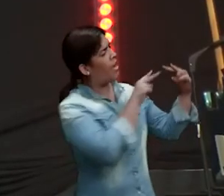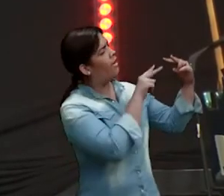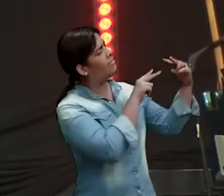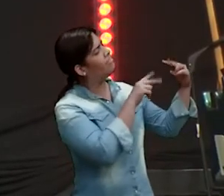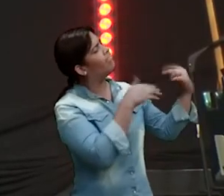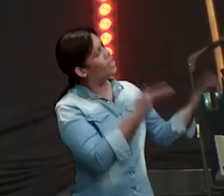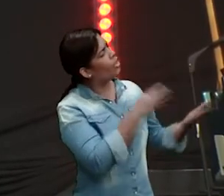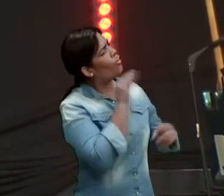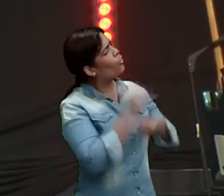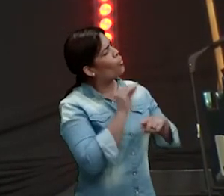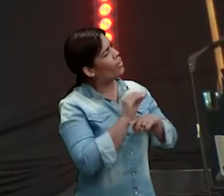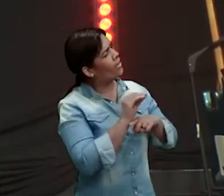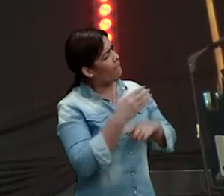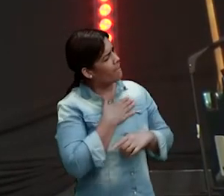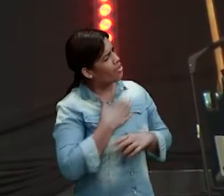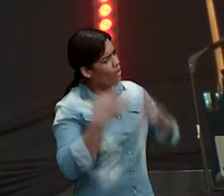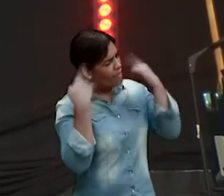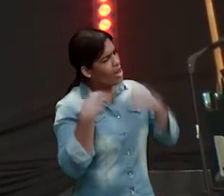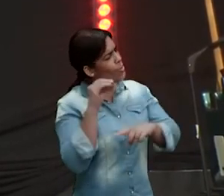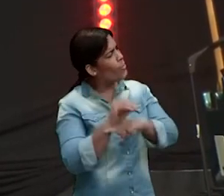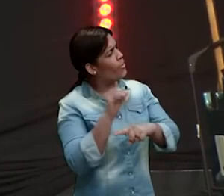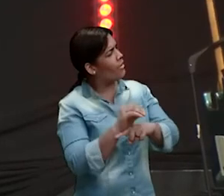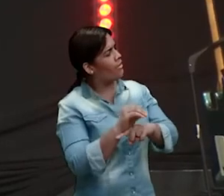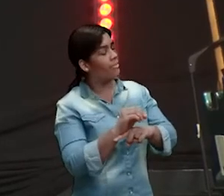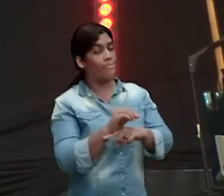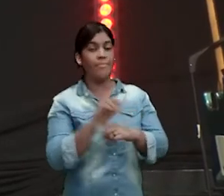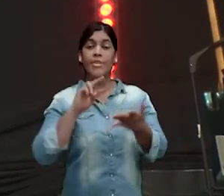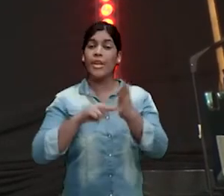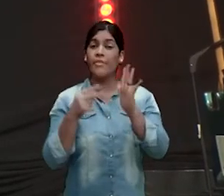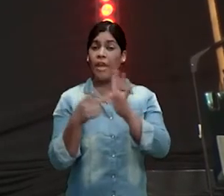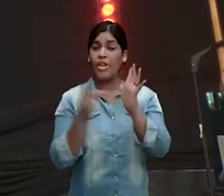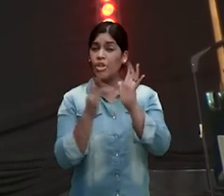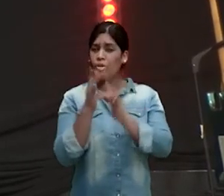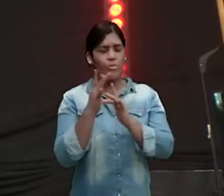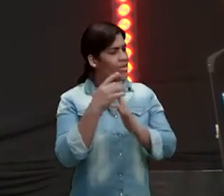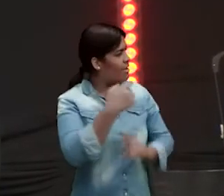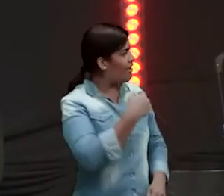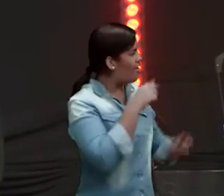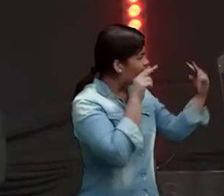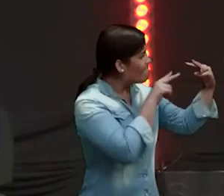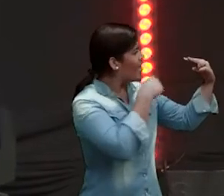apascenta as minhas ovelhas em outras palavras sabe que Jesus estava dizendo mas eu não desisto de você eu acredito em